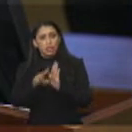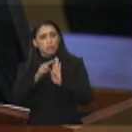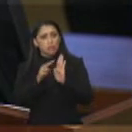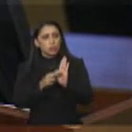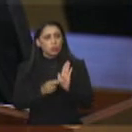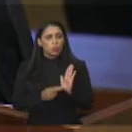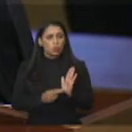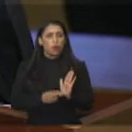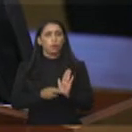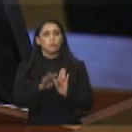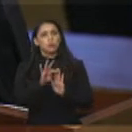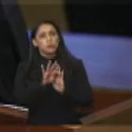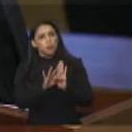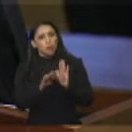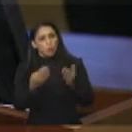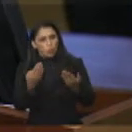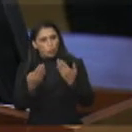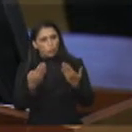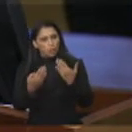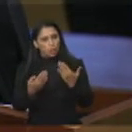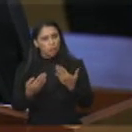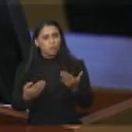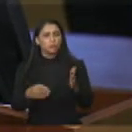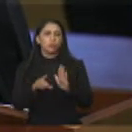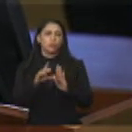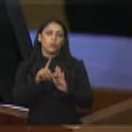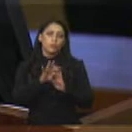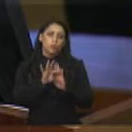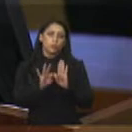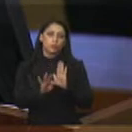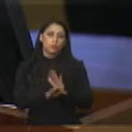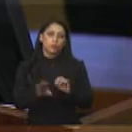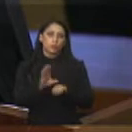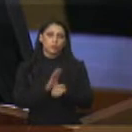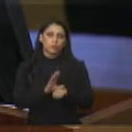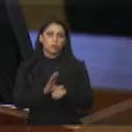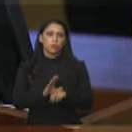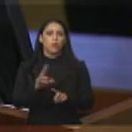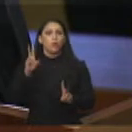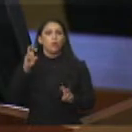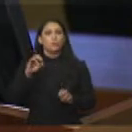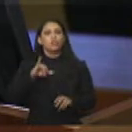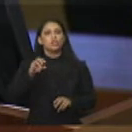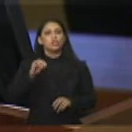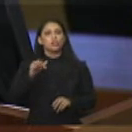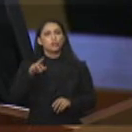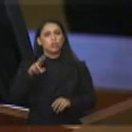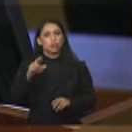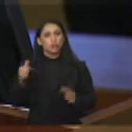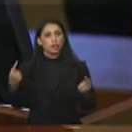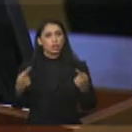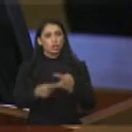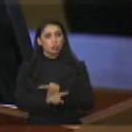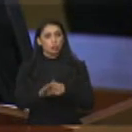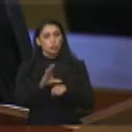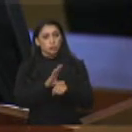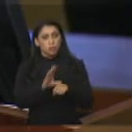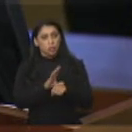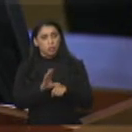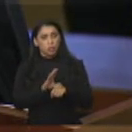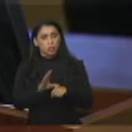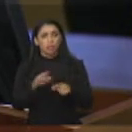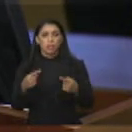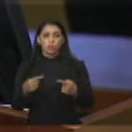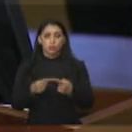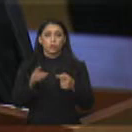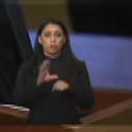em face do texto constitucional. Ou, como anota Jorge Miranda, a constitucionalidade e a inconstitucionalidade